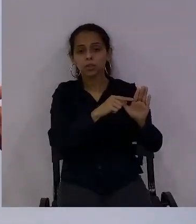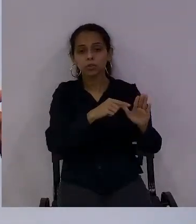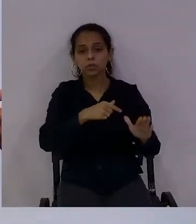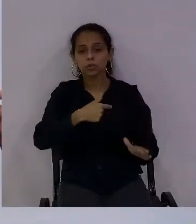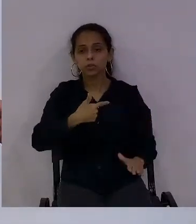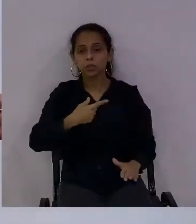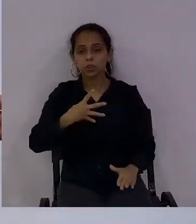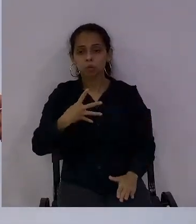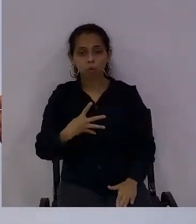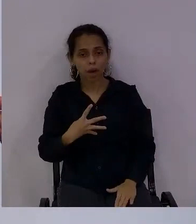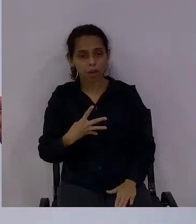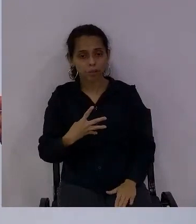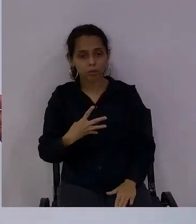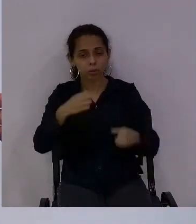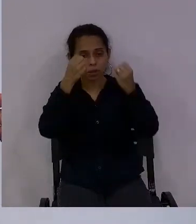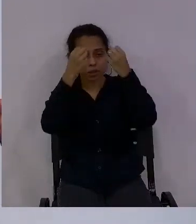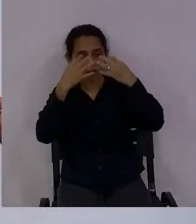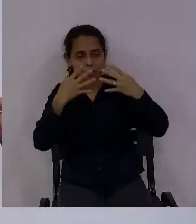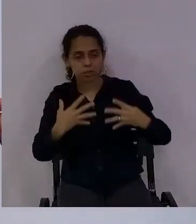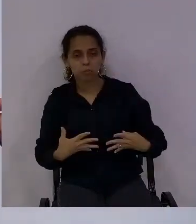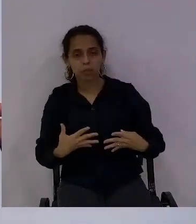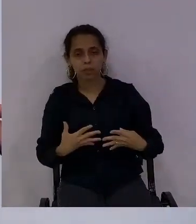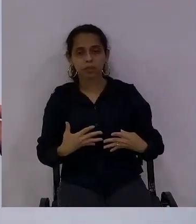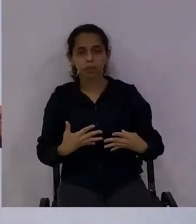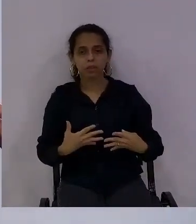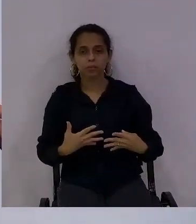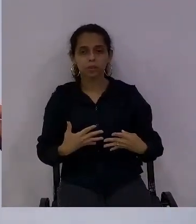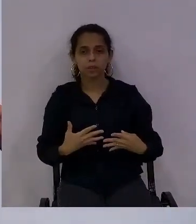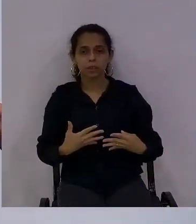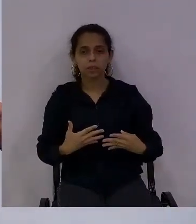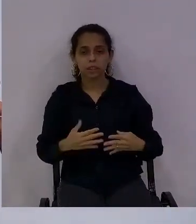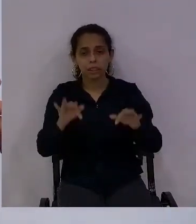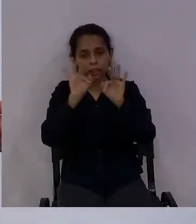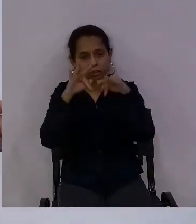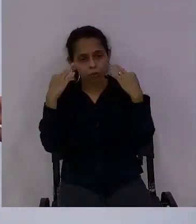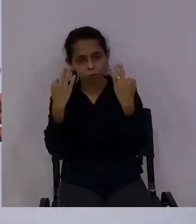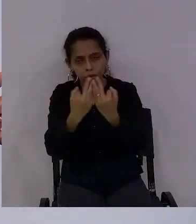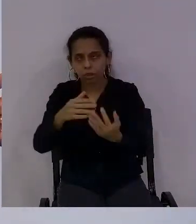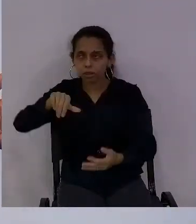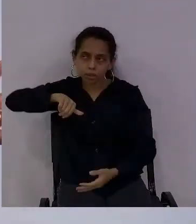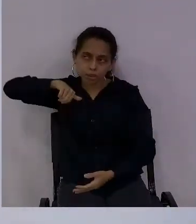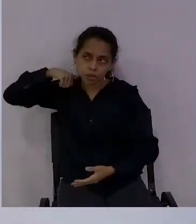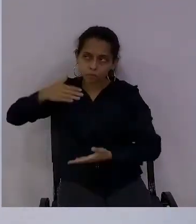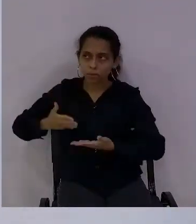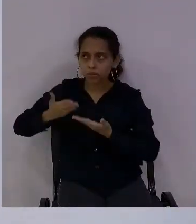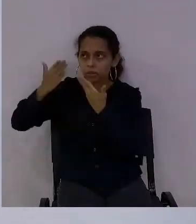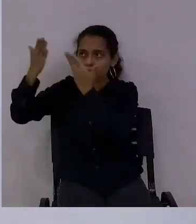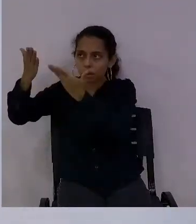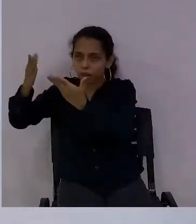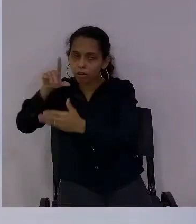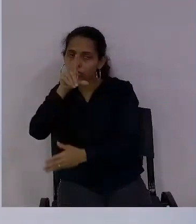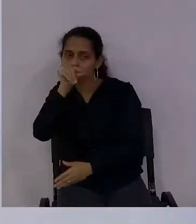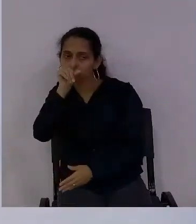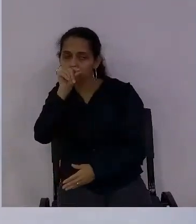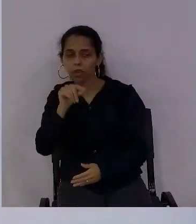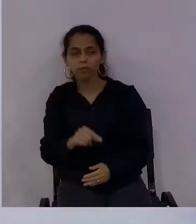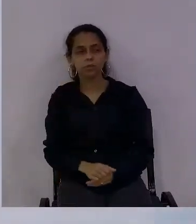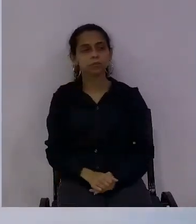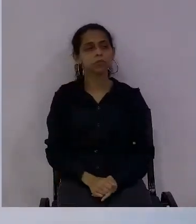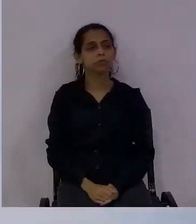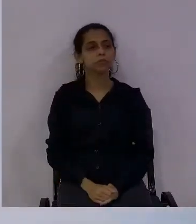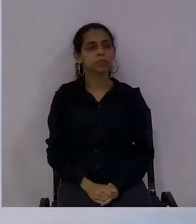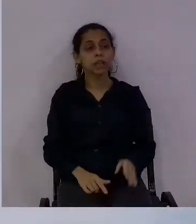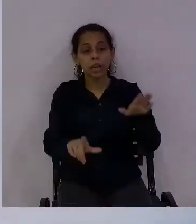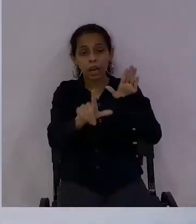para oferecer um sacrifício segundo o que está escrito na referida lei, um par de rola ou 2 pombinhos. A